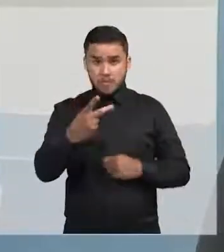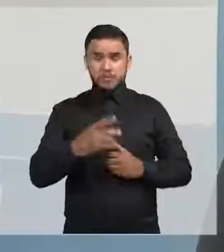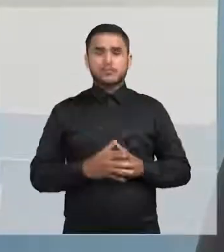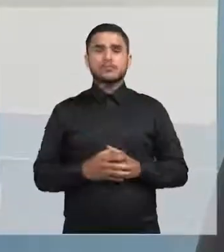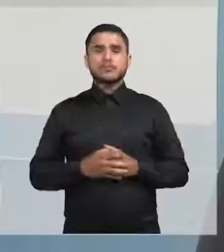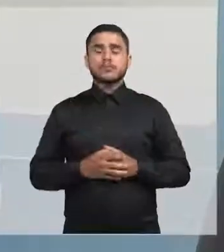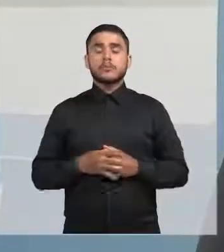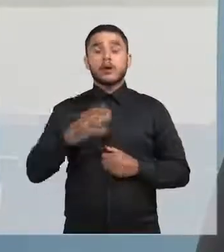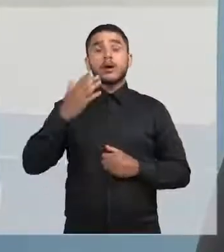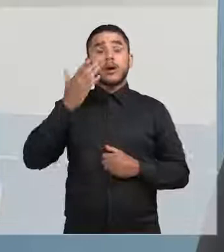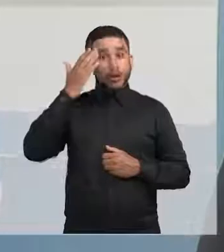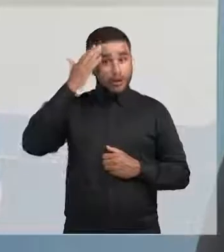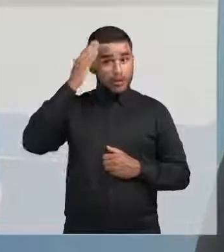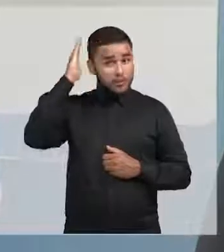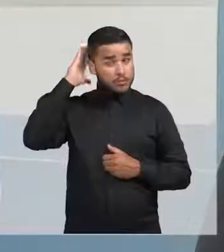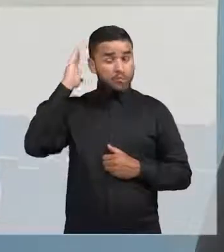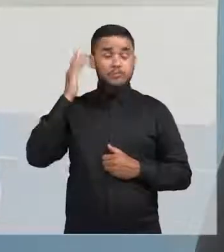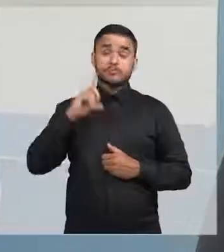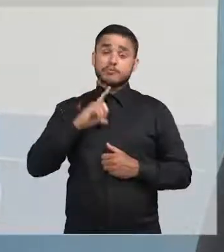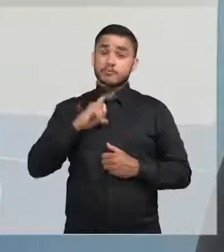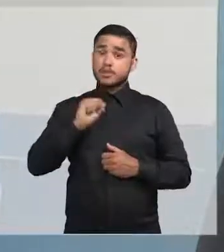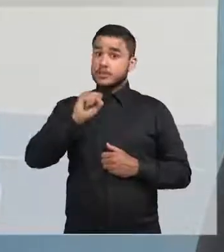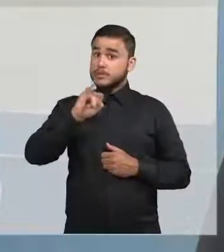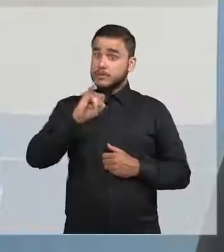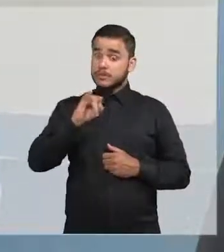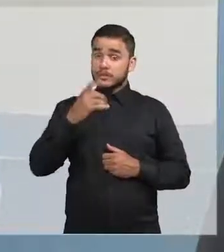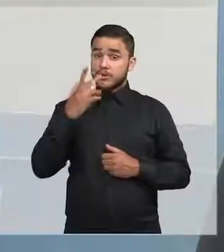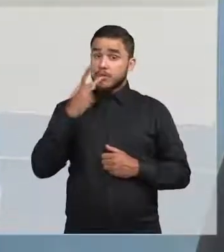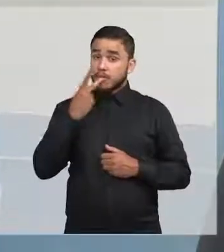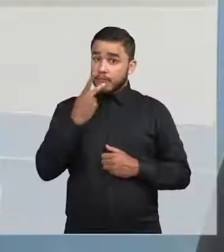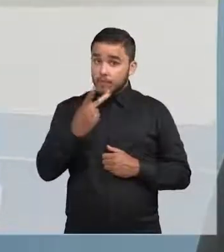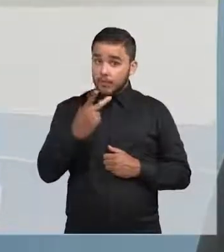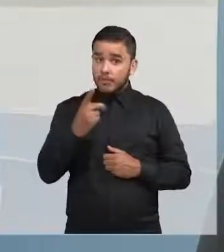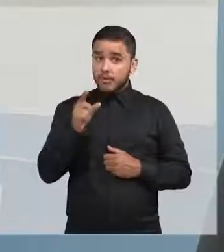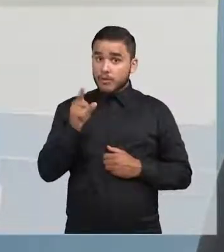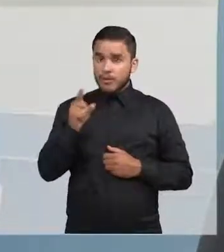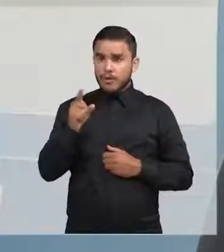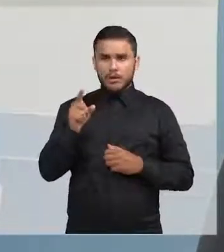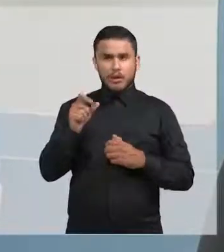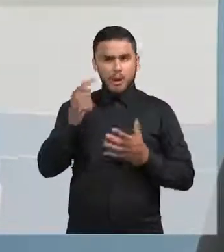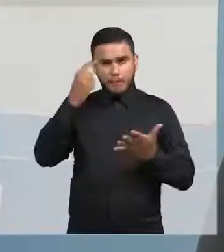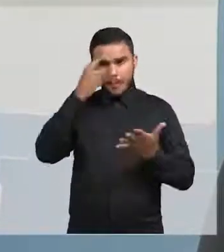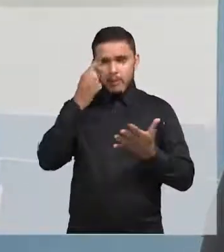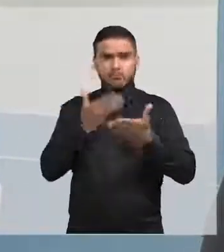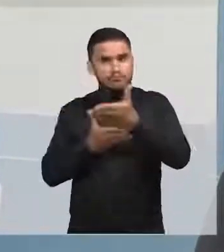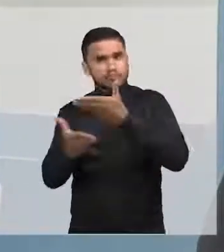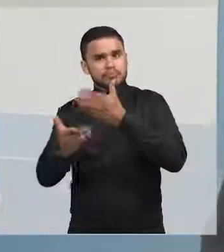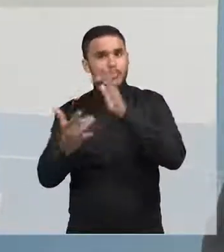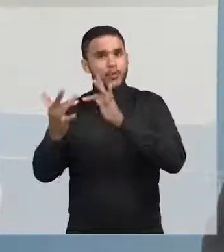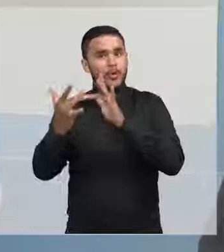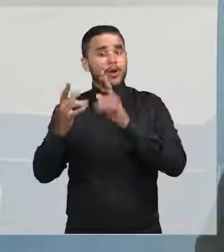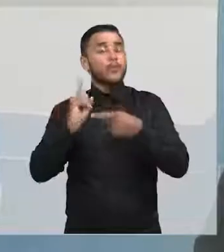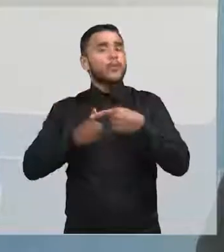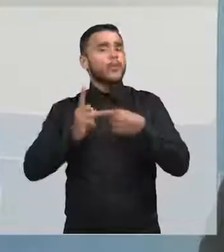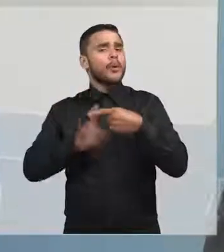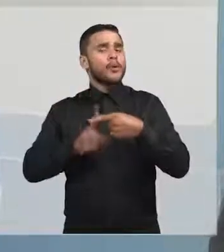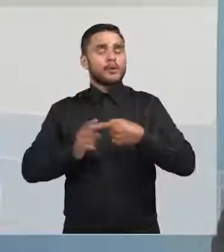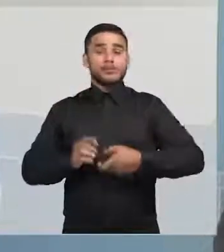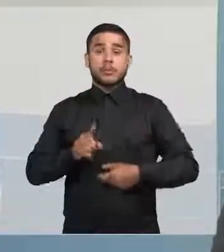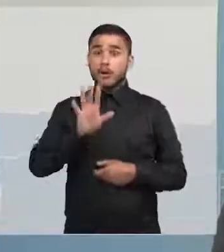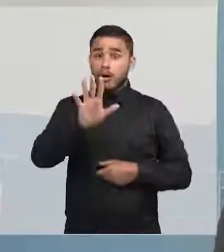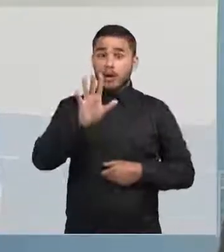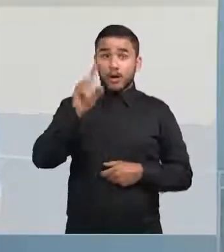no futuro para com ele. Mas eu acho que todo o trabalho foi perdido, porque a notícia que eu vou falar aqui agora, a partir de agora, com o